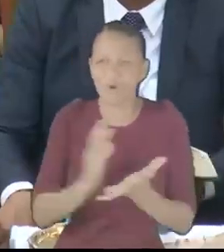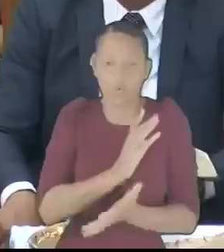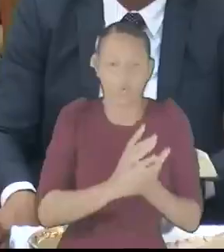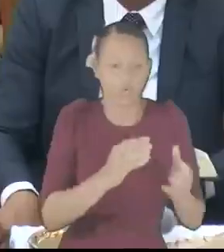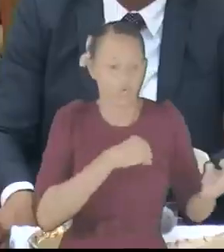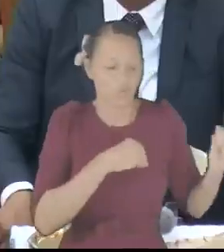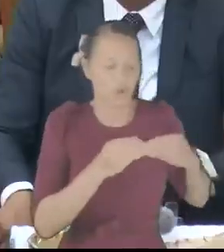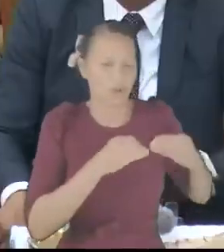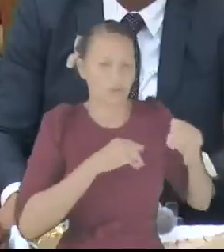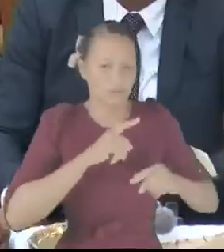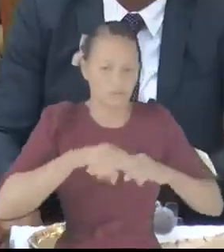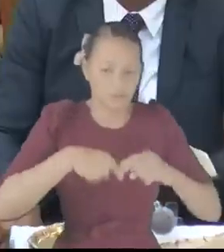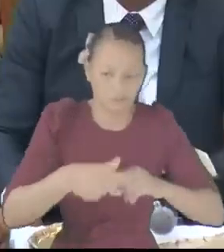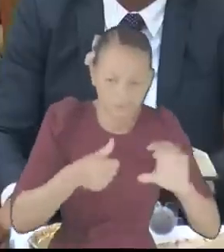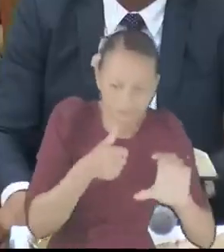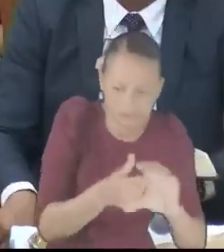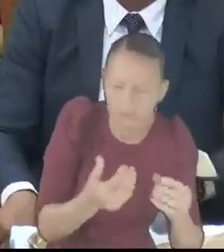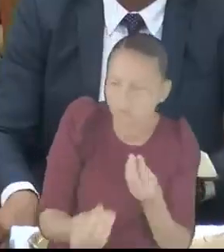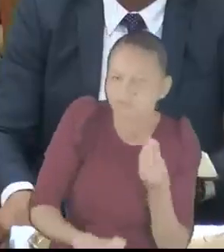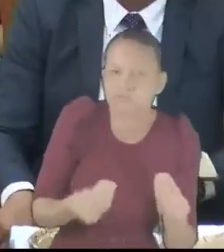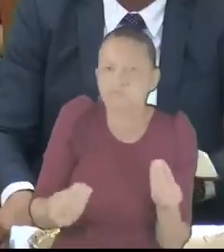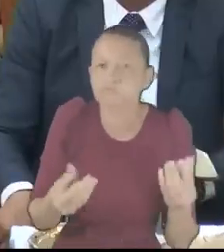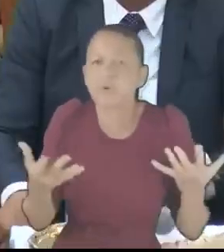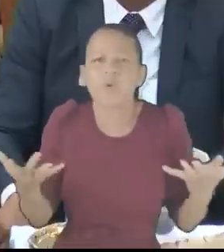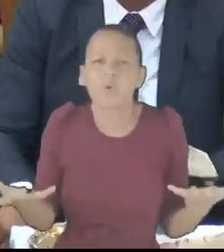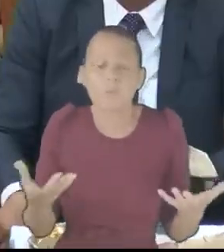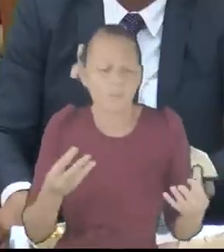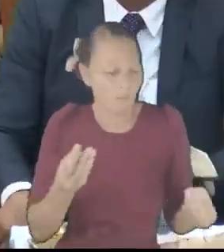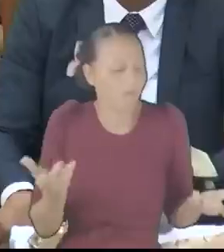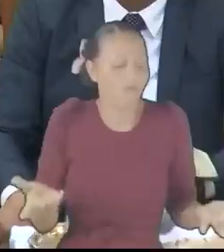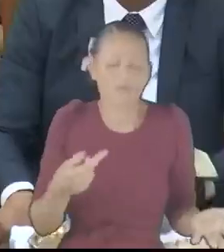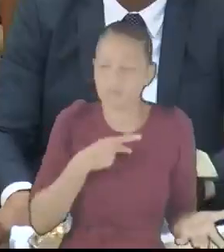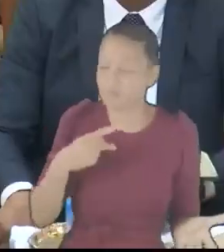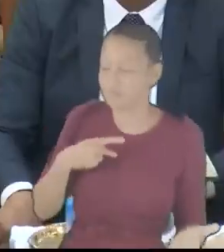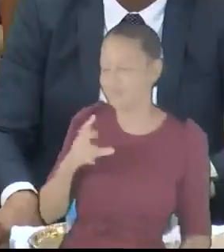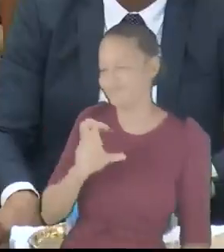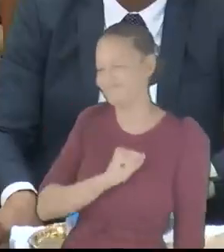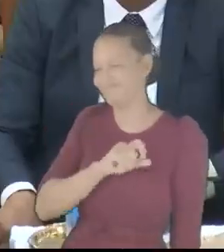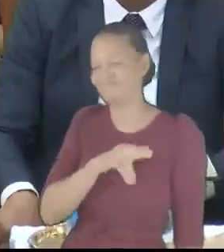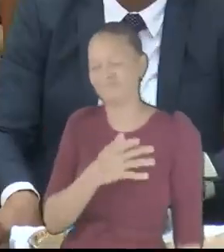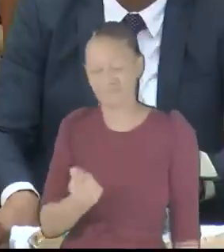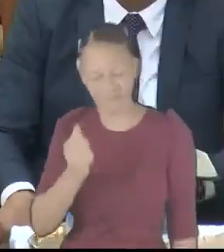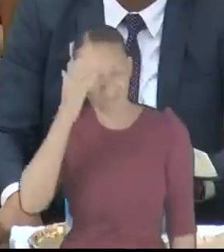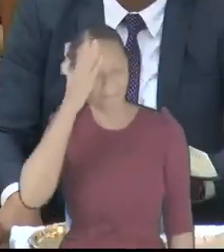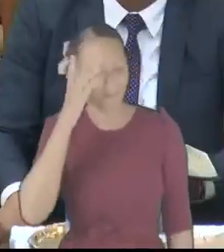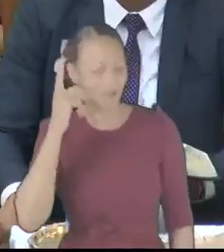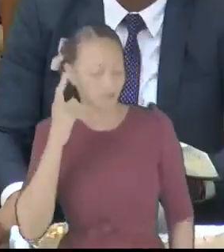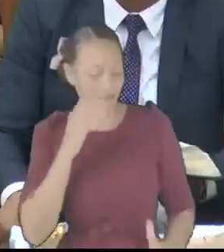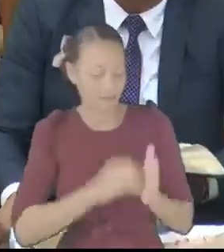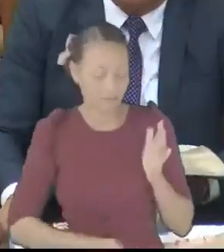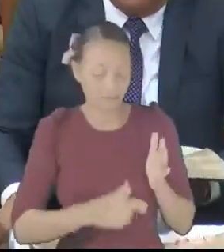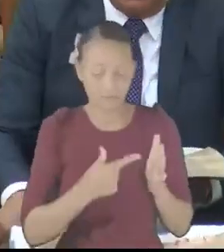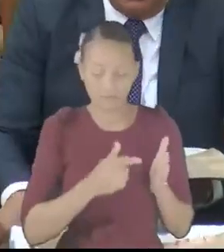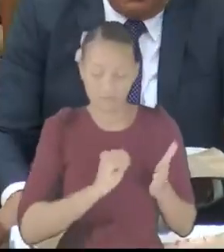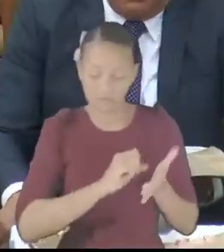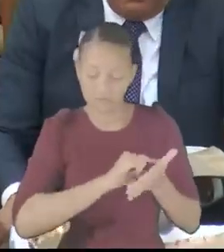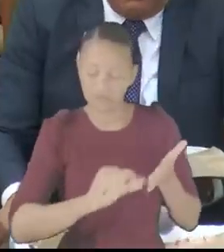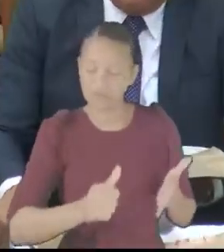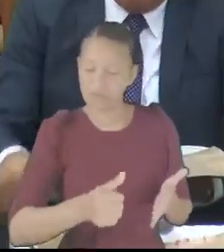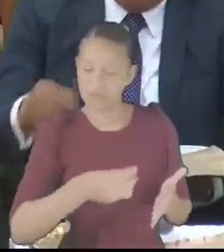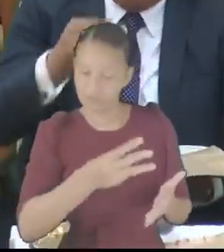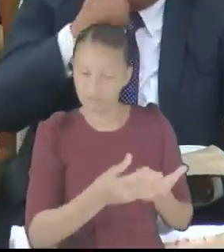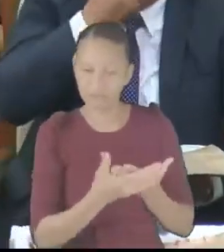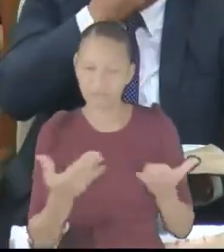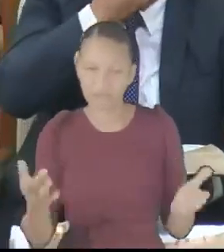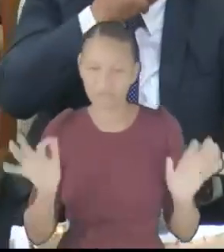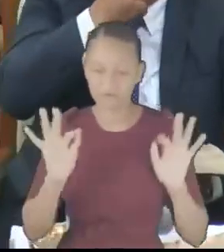que eu cometi depois de cristão? O que é que eu faço, pastor? Meus amados irmãos, está em Provérbios 28 e 13. Eu já